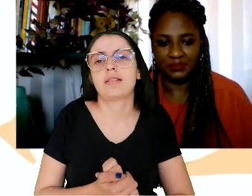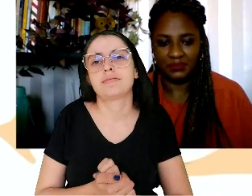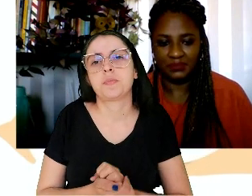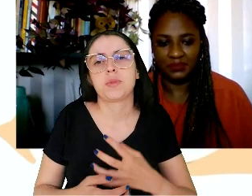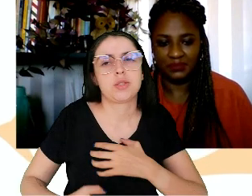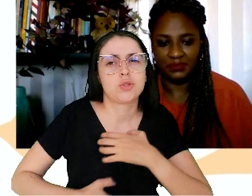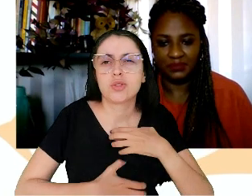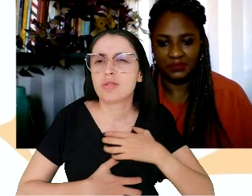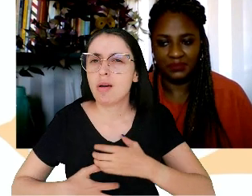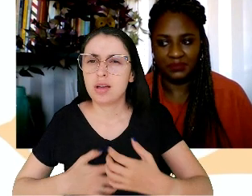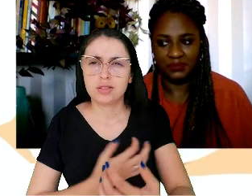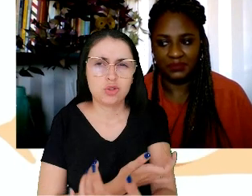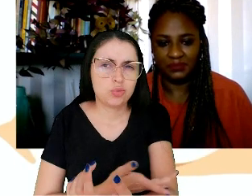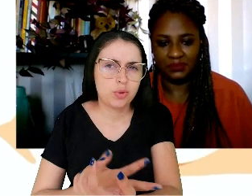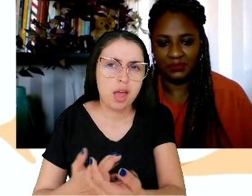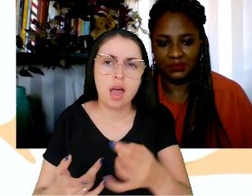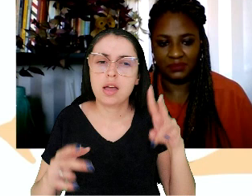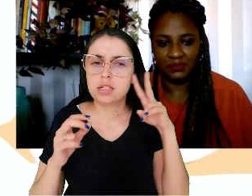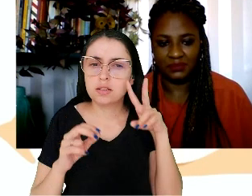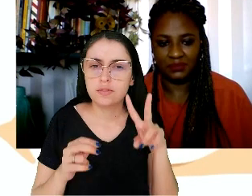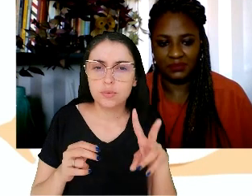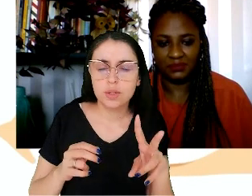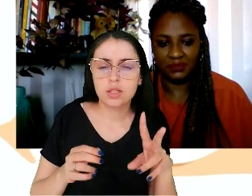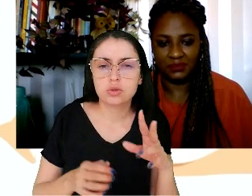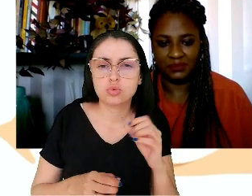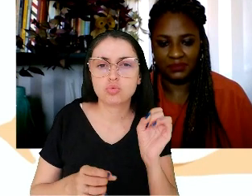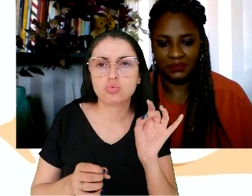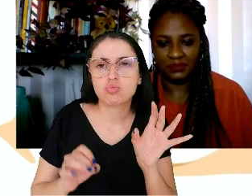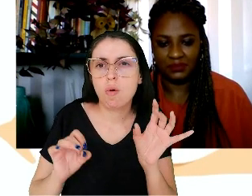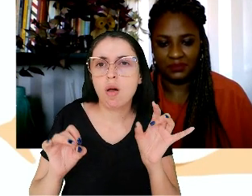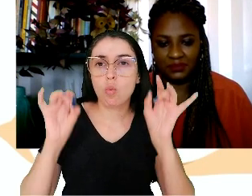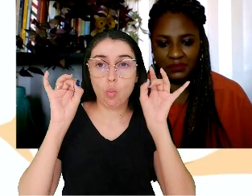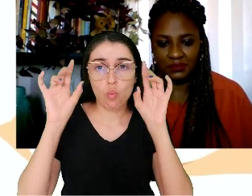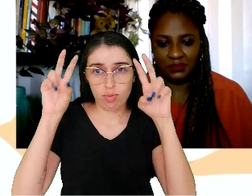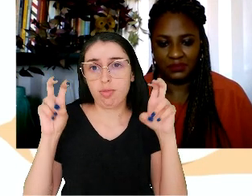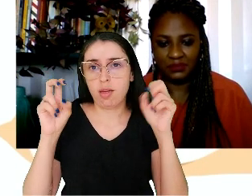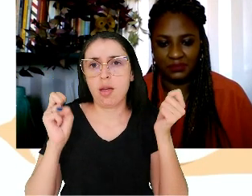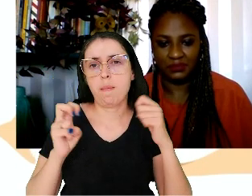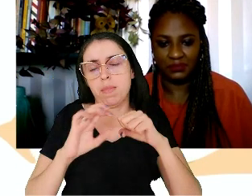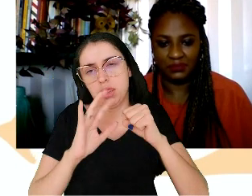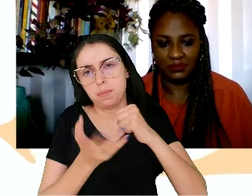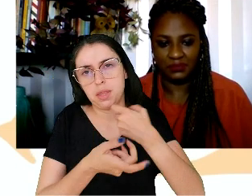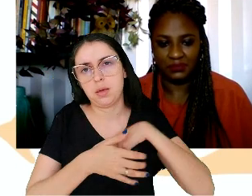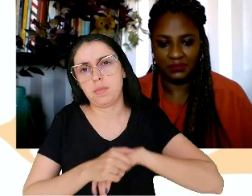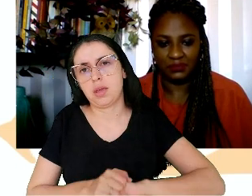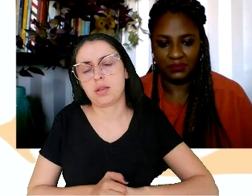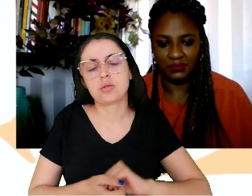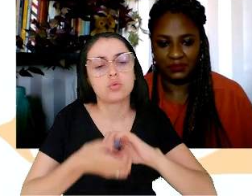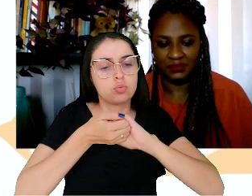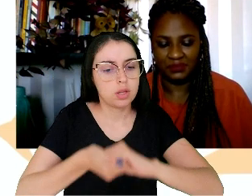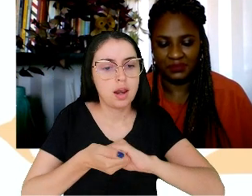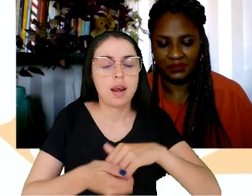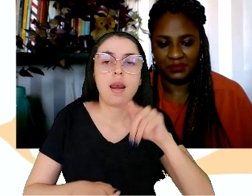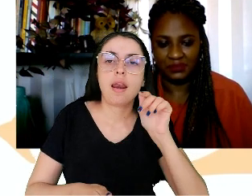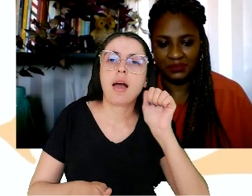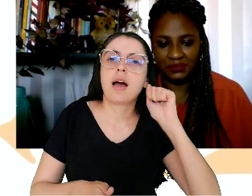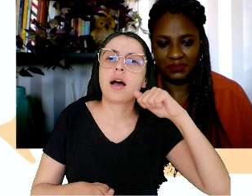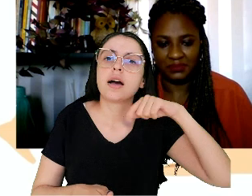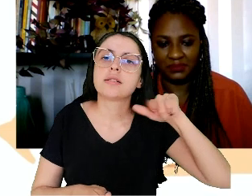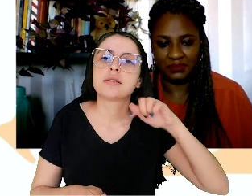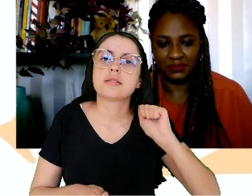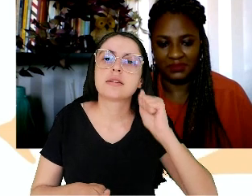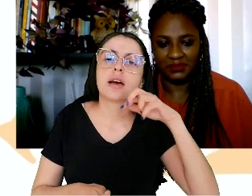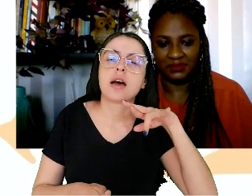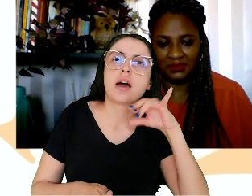essa emoção, esse olhar sobre a pandemia. Cumprimento aqui a